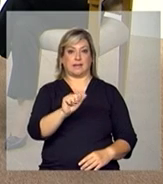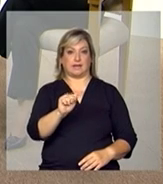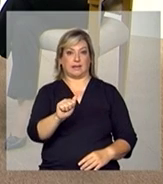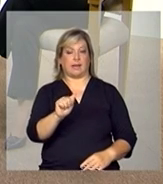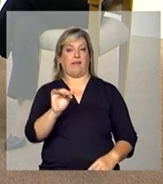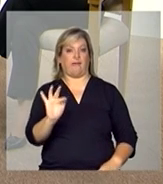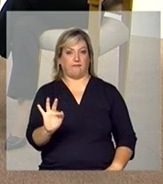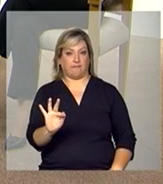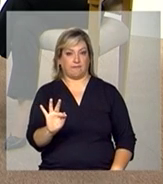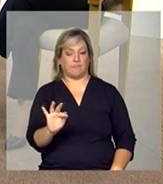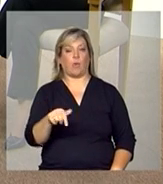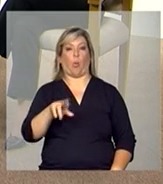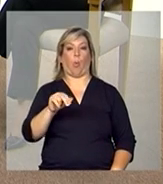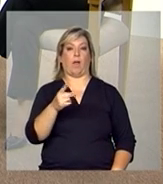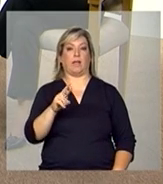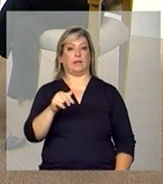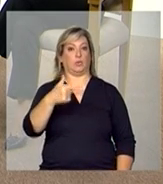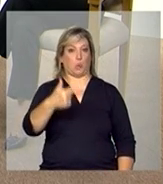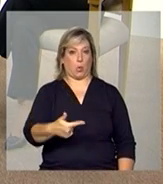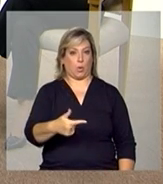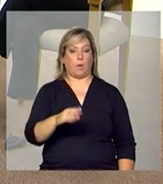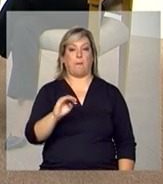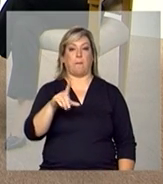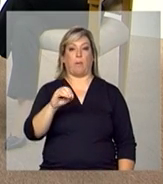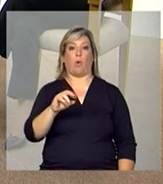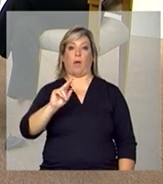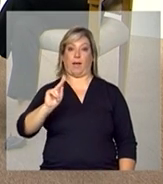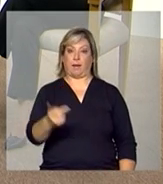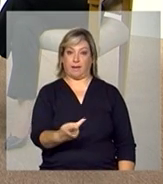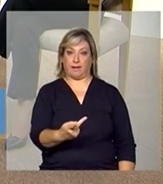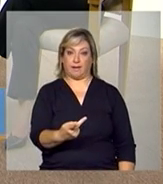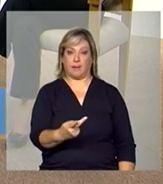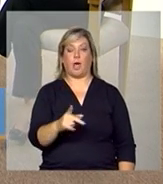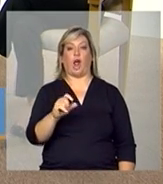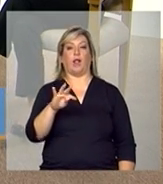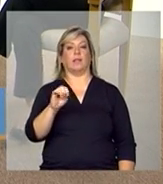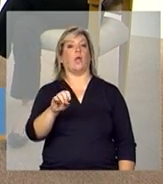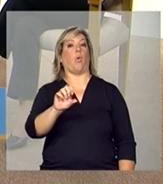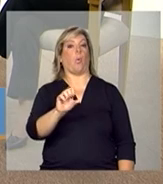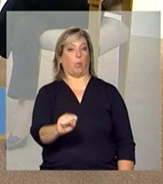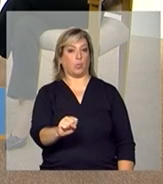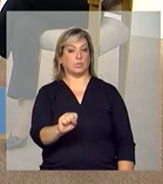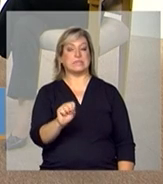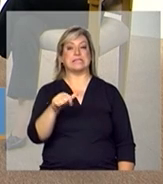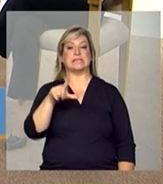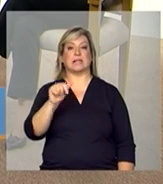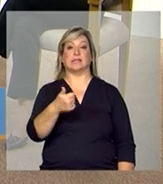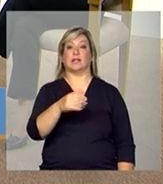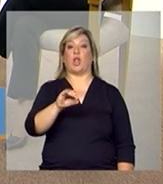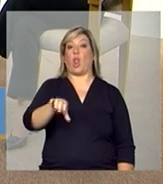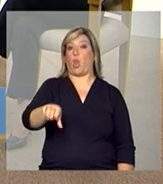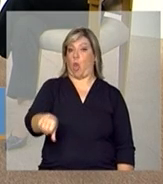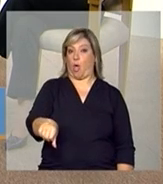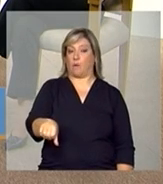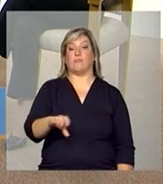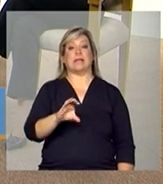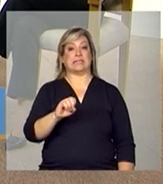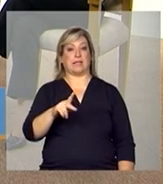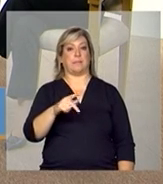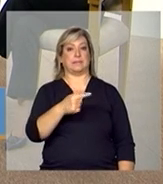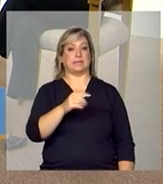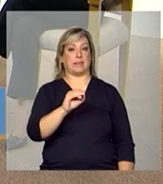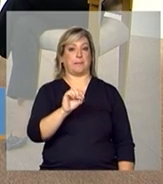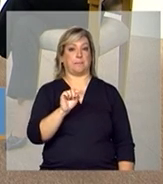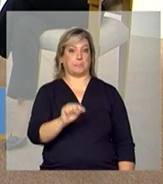S quadra 2 bloco H Lote 8 sala 109 CP